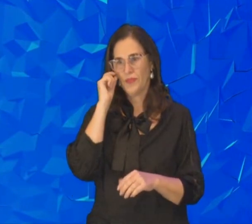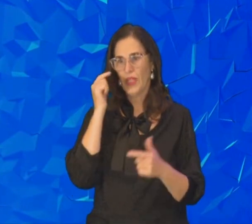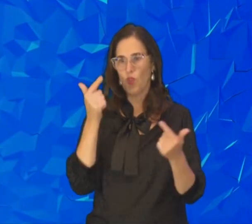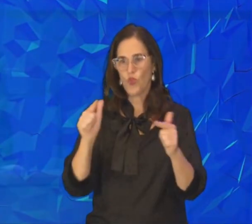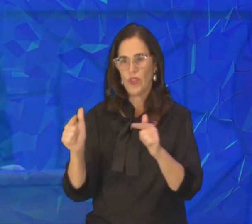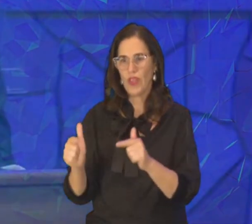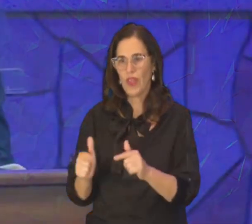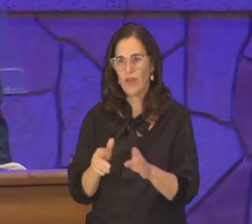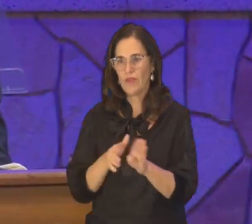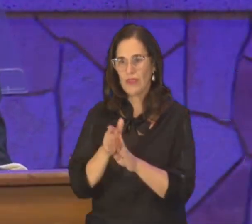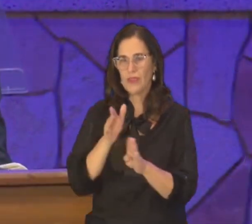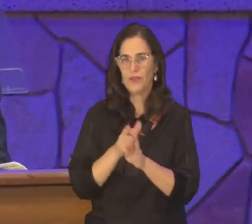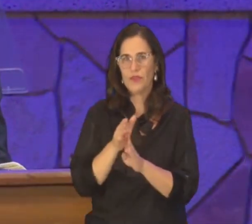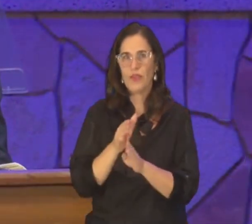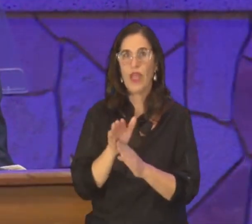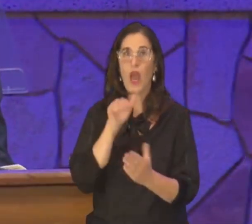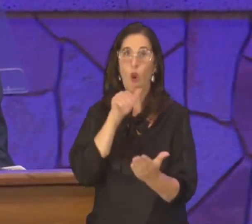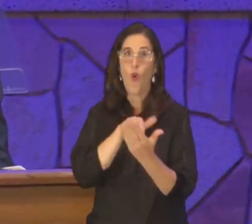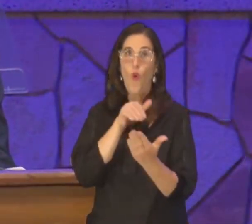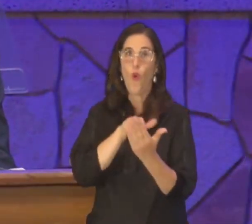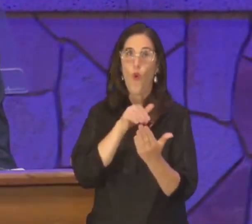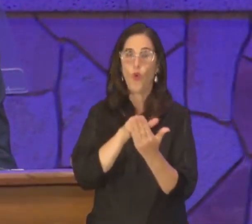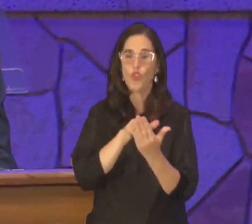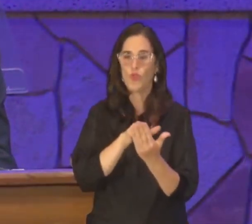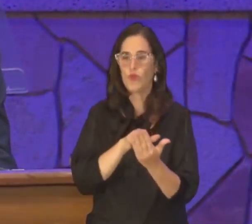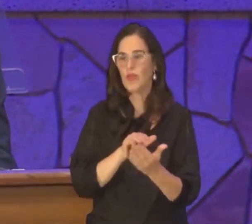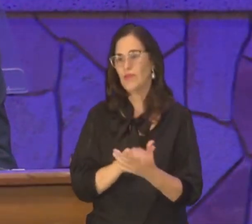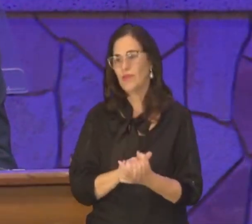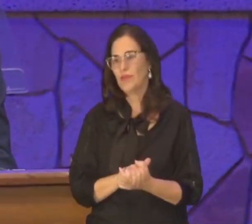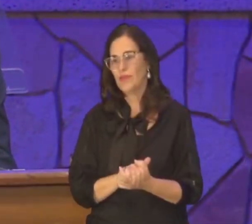Mas ele tem com a última igreja, que é a igreja de Laodiceia.